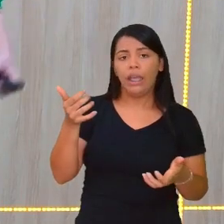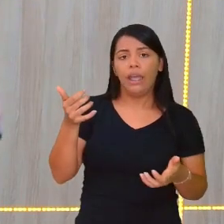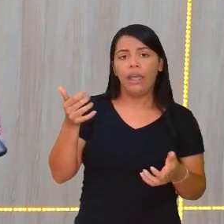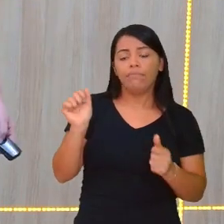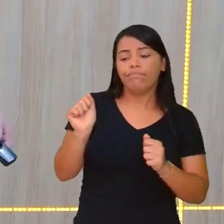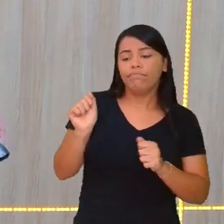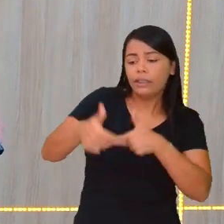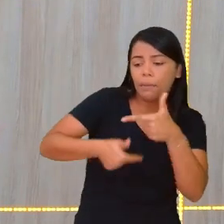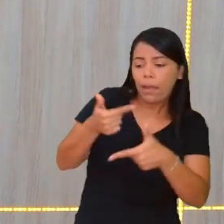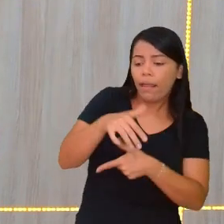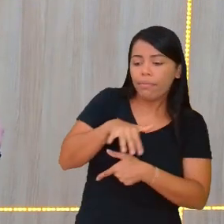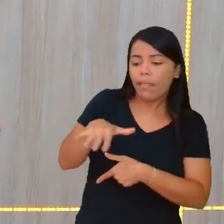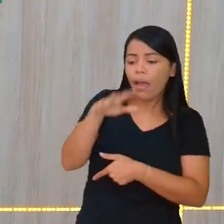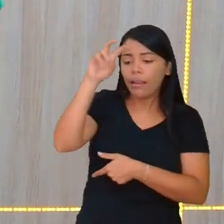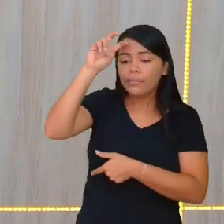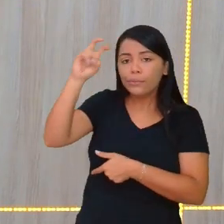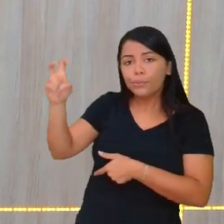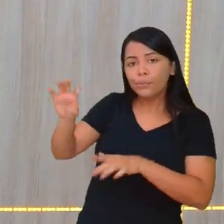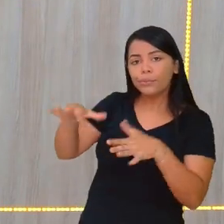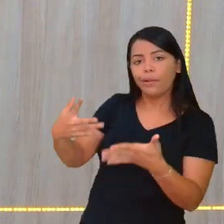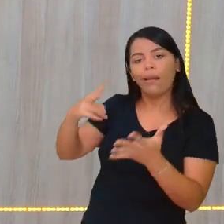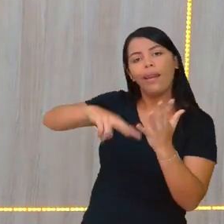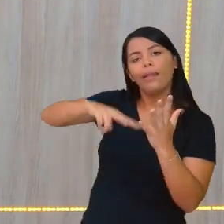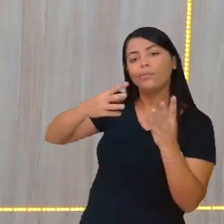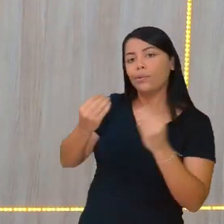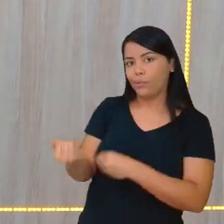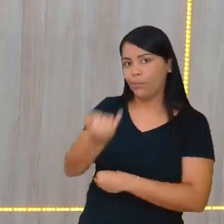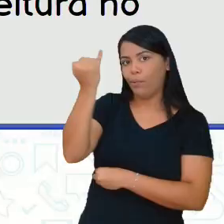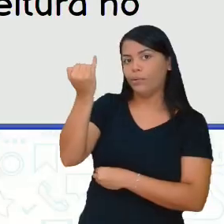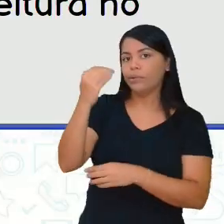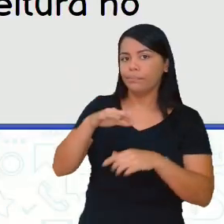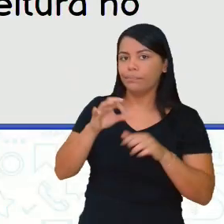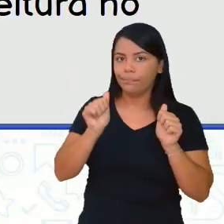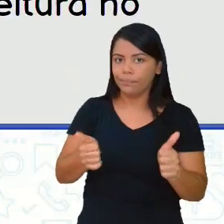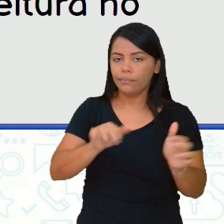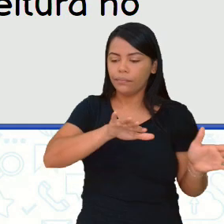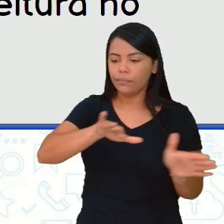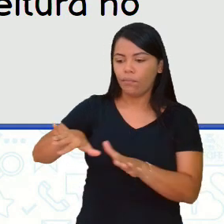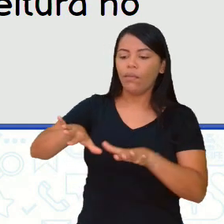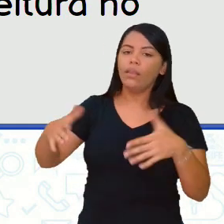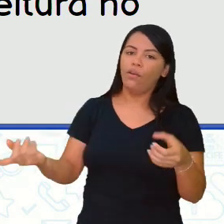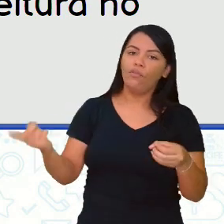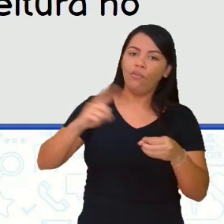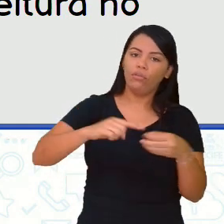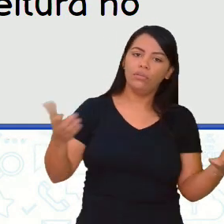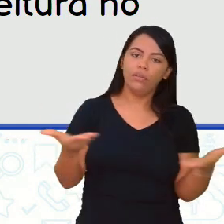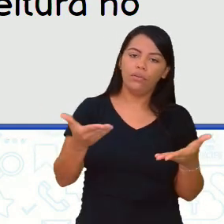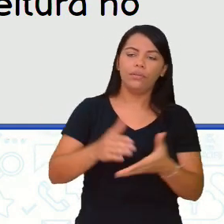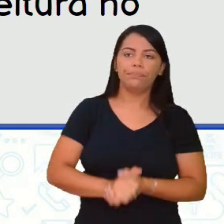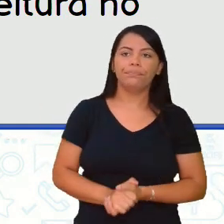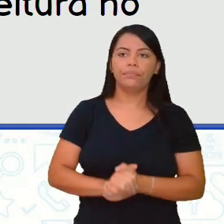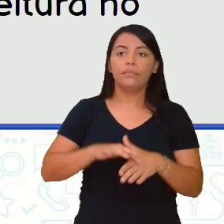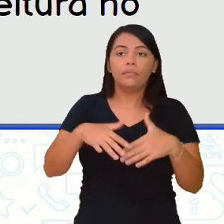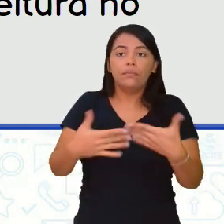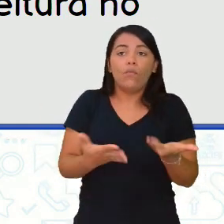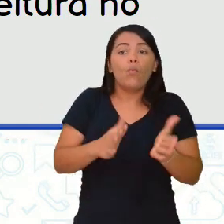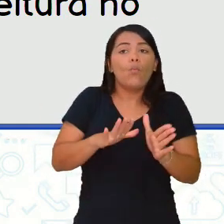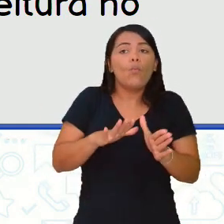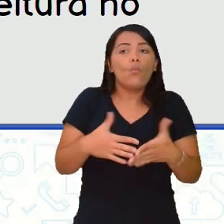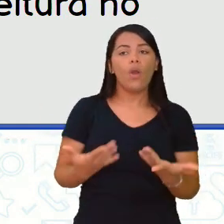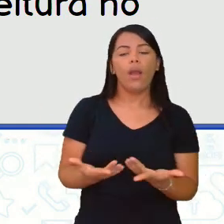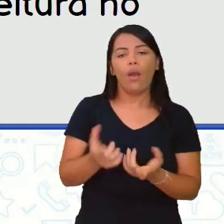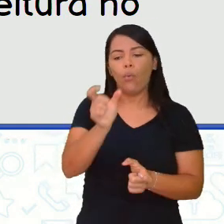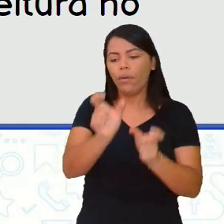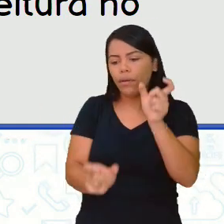cultura, leitura também é importante. Bom, voltando para cá. Qual é o gráfico de setores